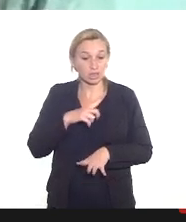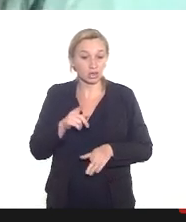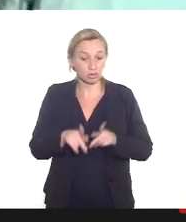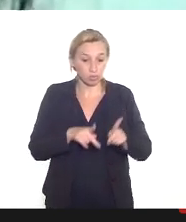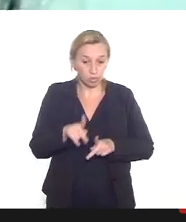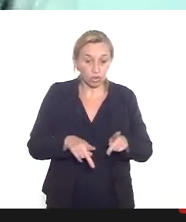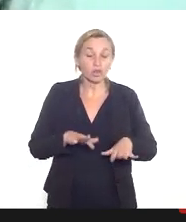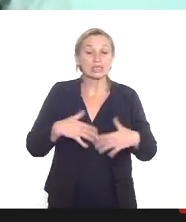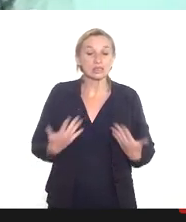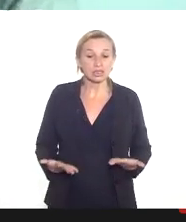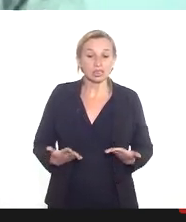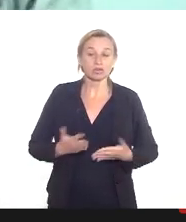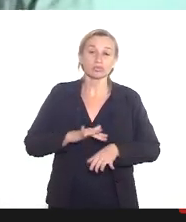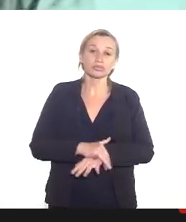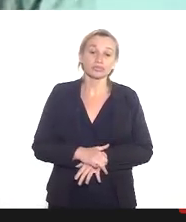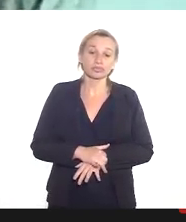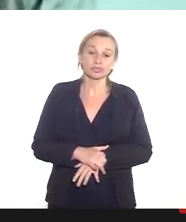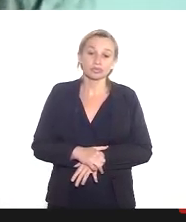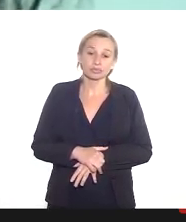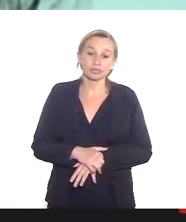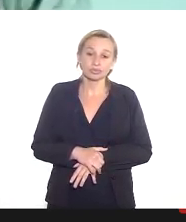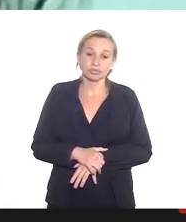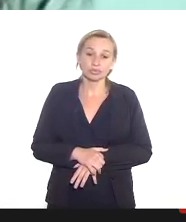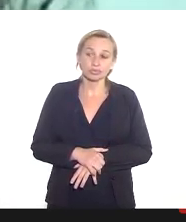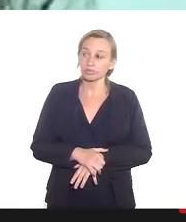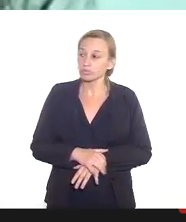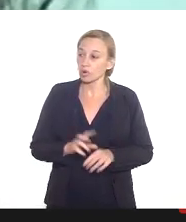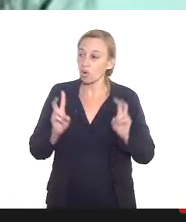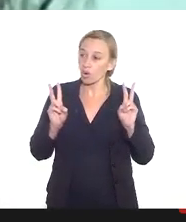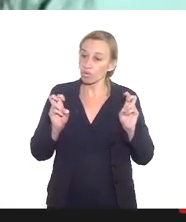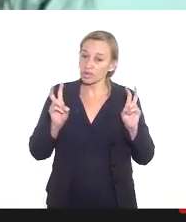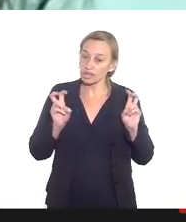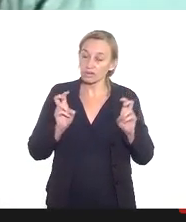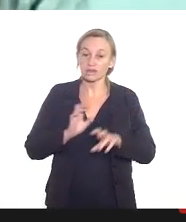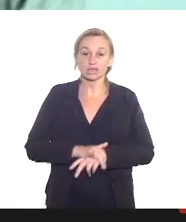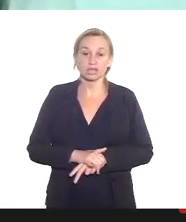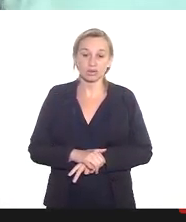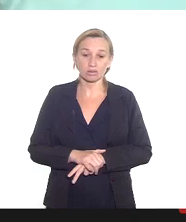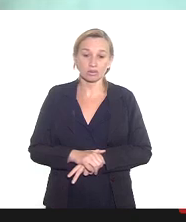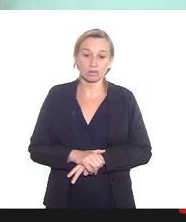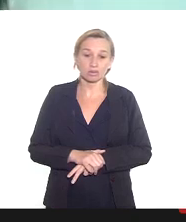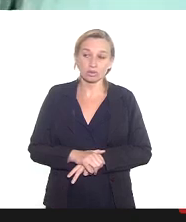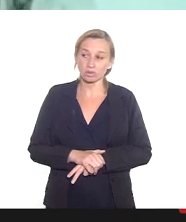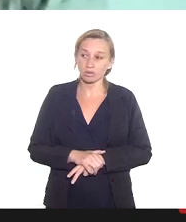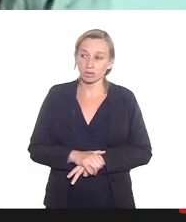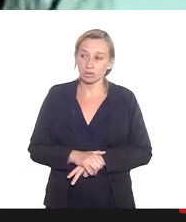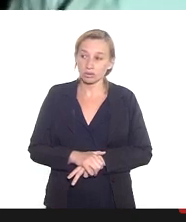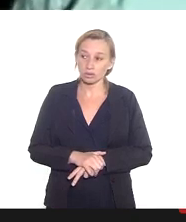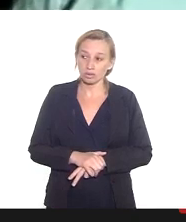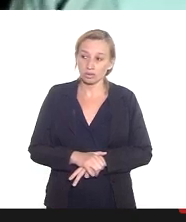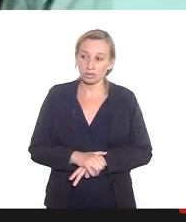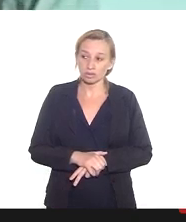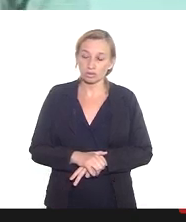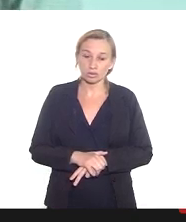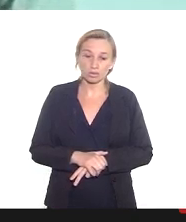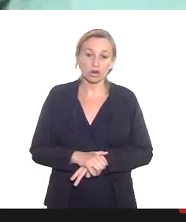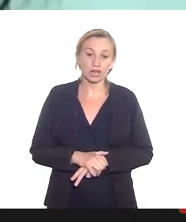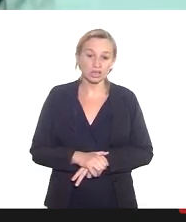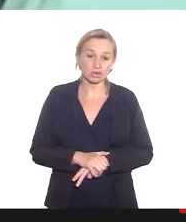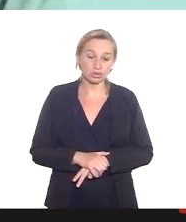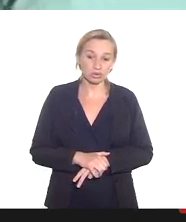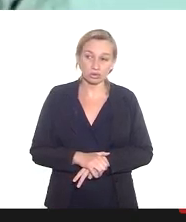população então eu faço essa essa observação É sobre o comentário que foi feito o final de referência